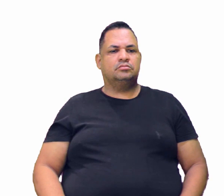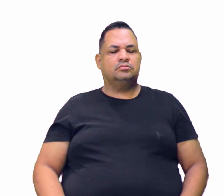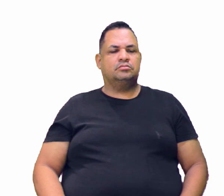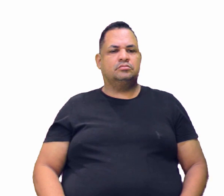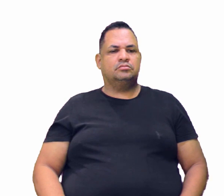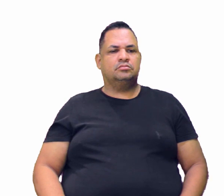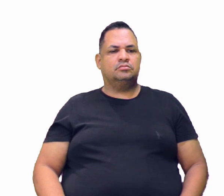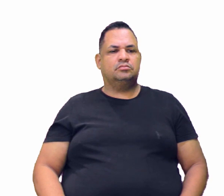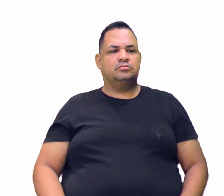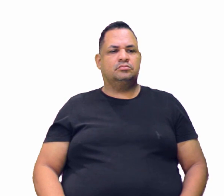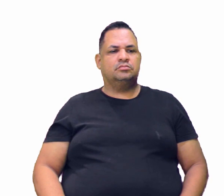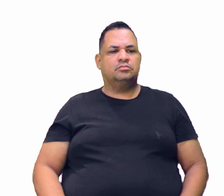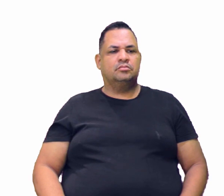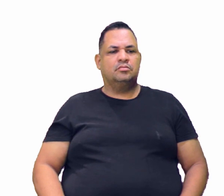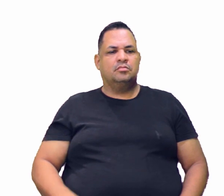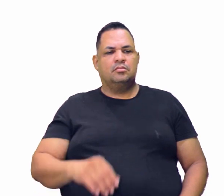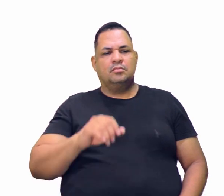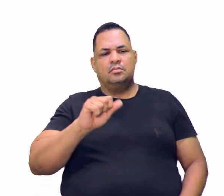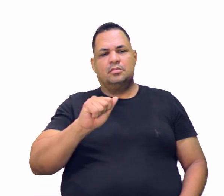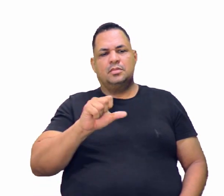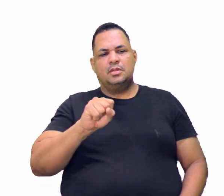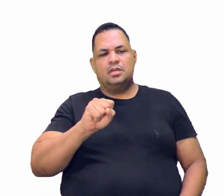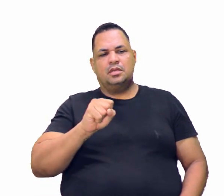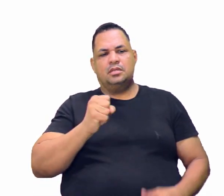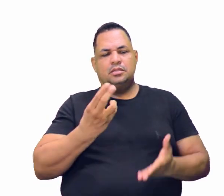as cartas. As